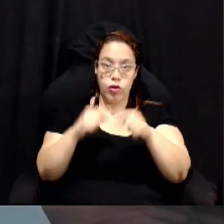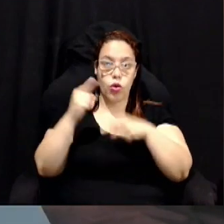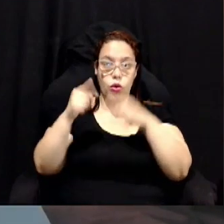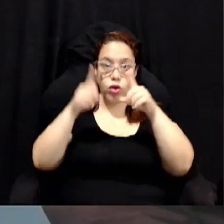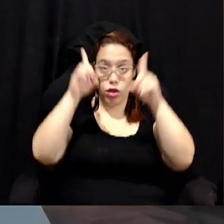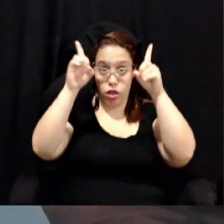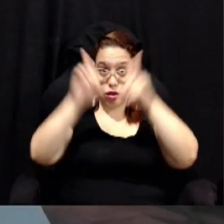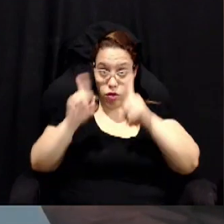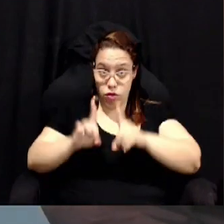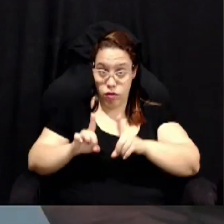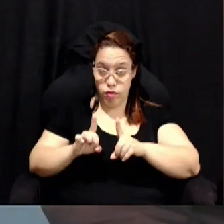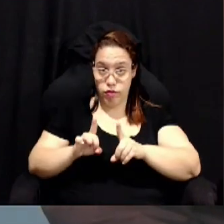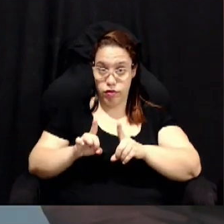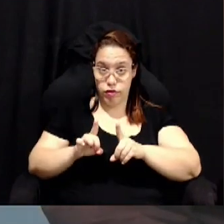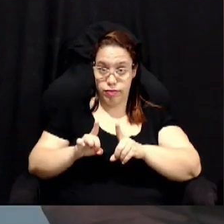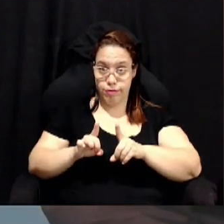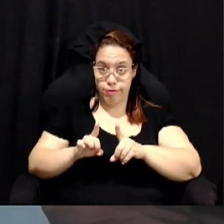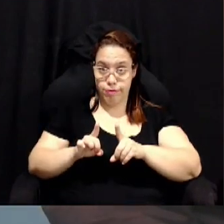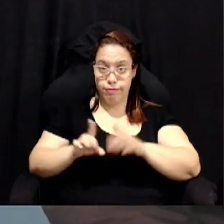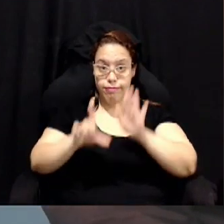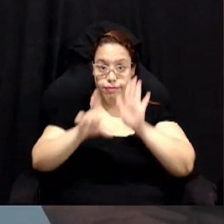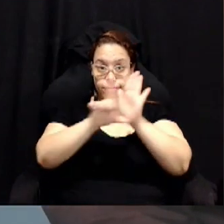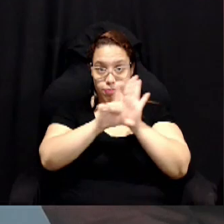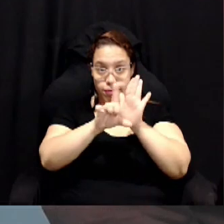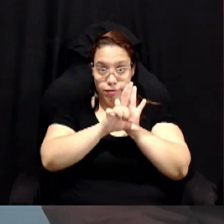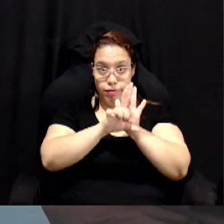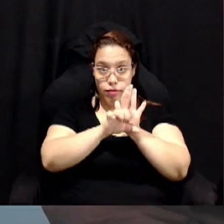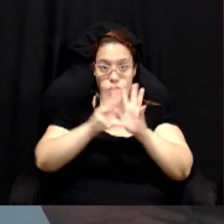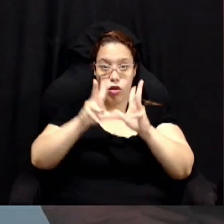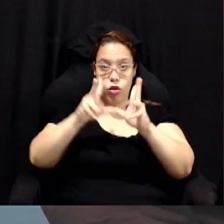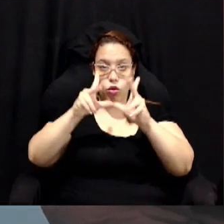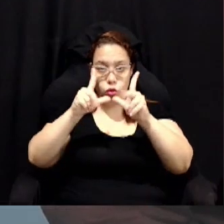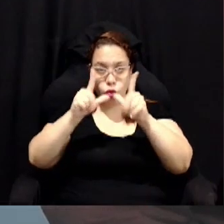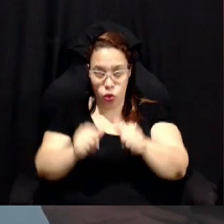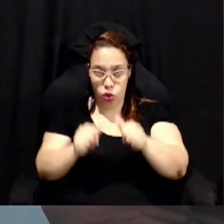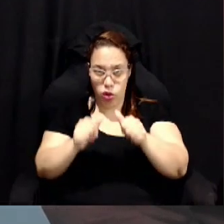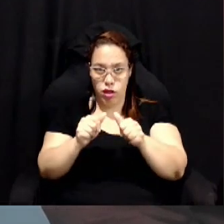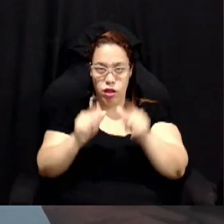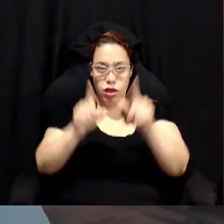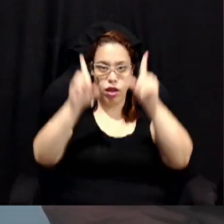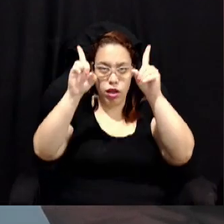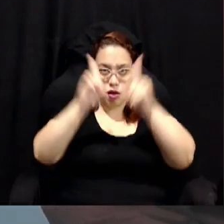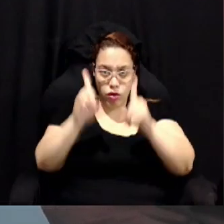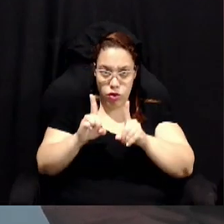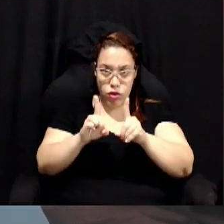nós colocamos a lei que fala assim, todas as deficiências